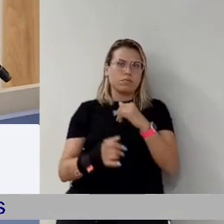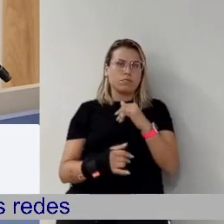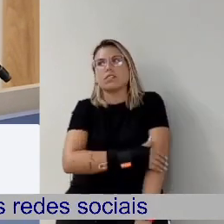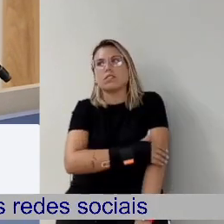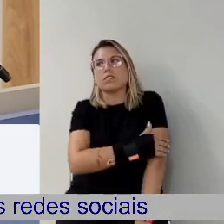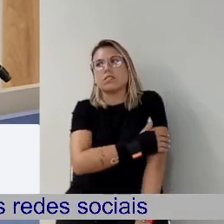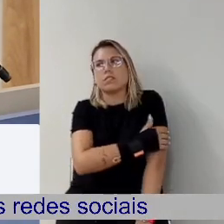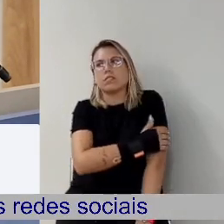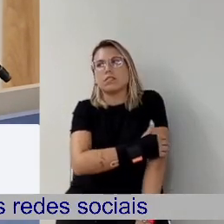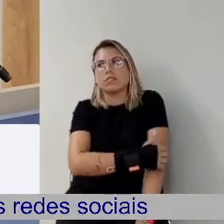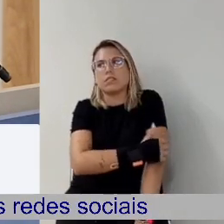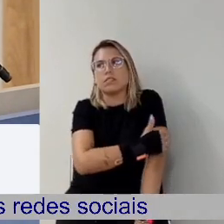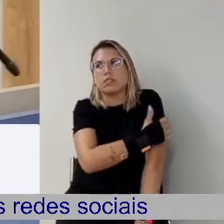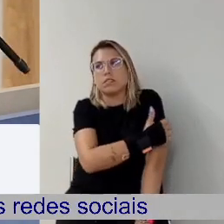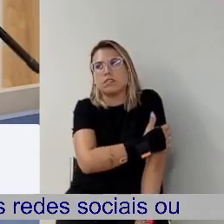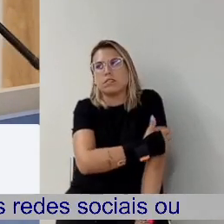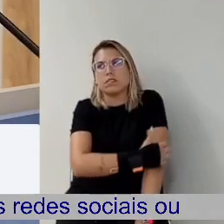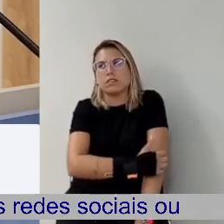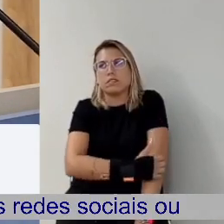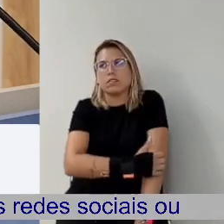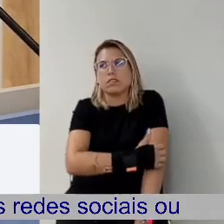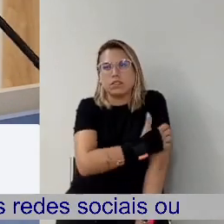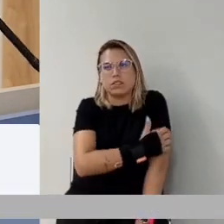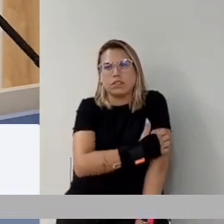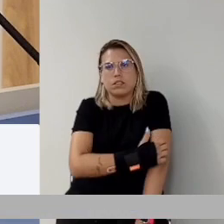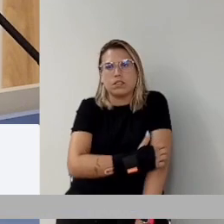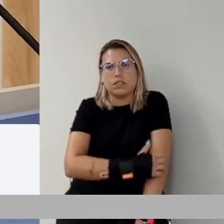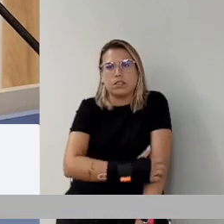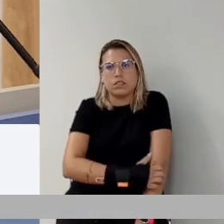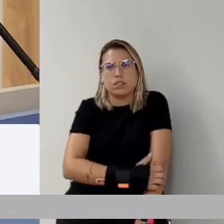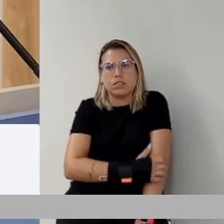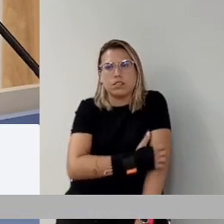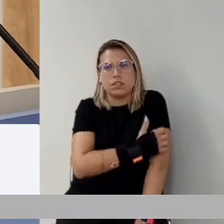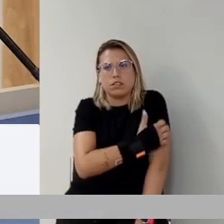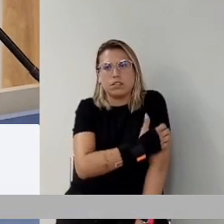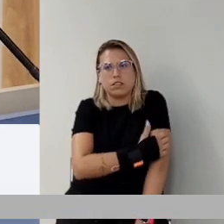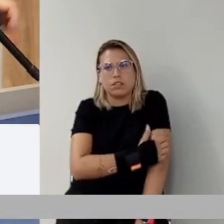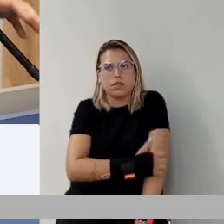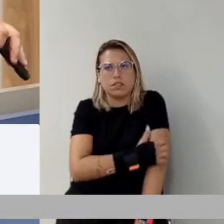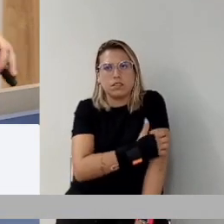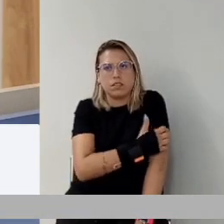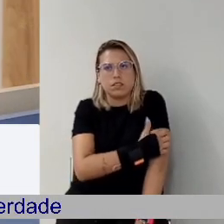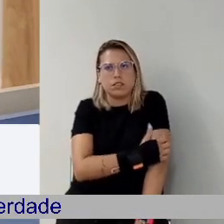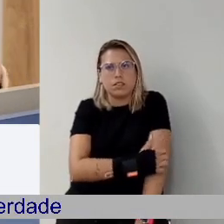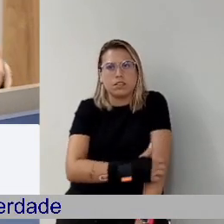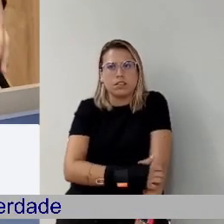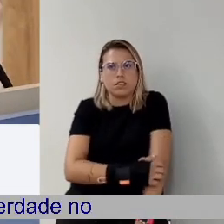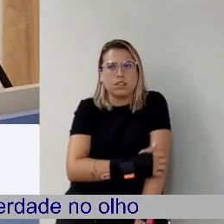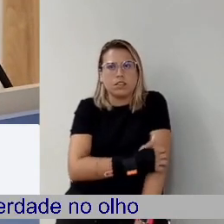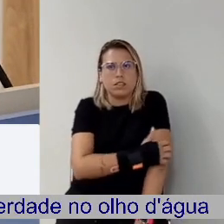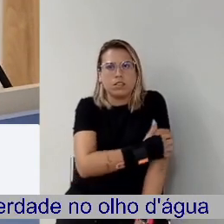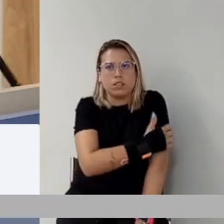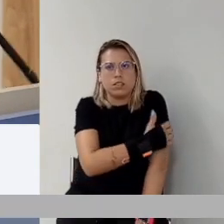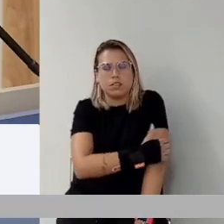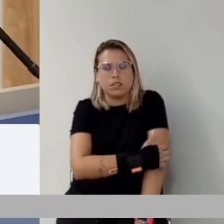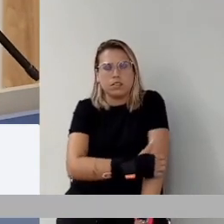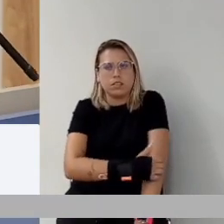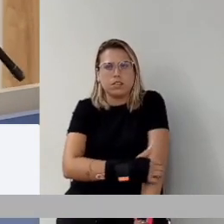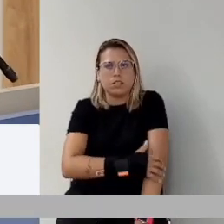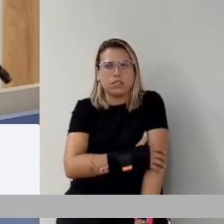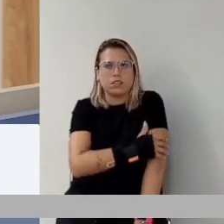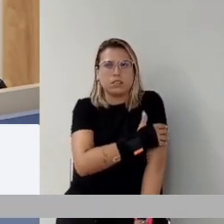sociais ou dos Rádios na FM e da FM Liberdade no olho d'água da